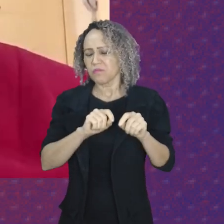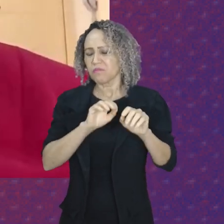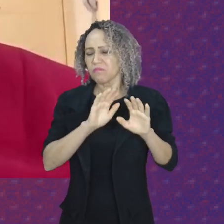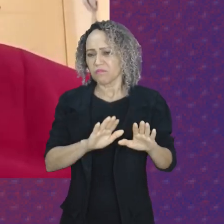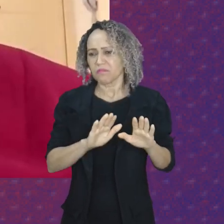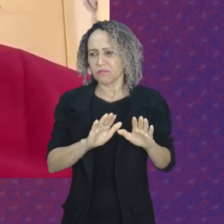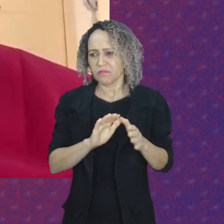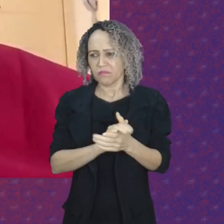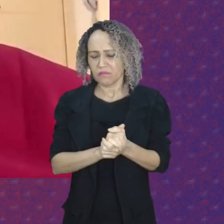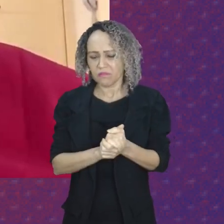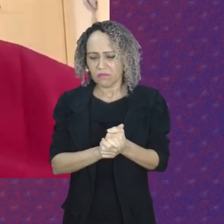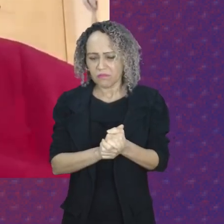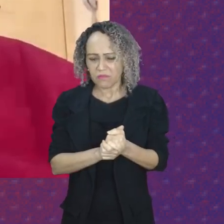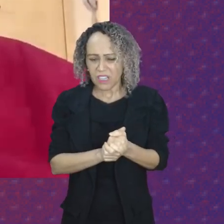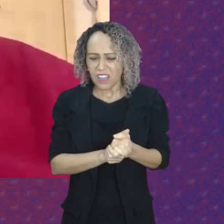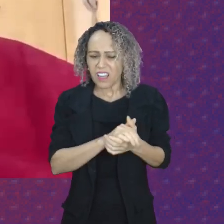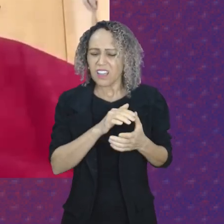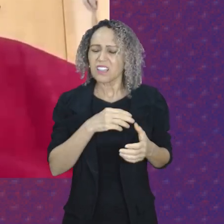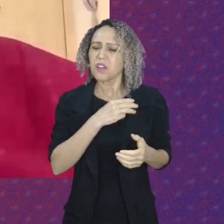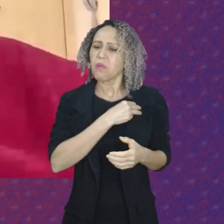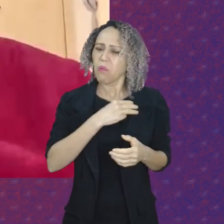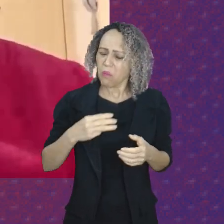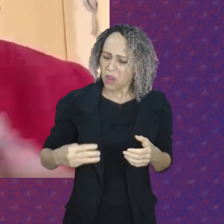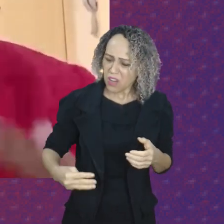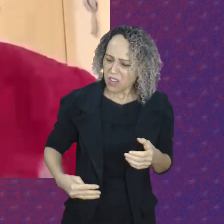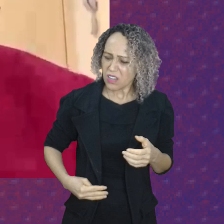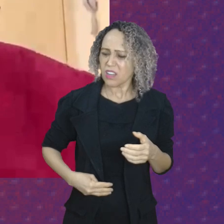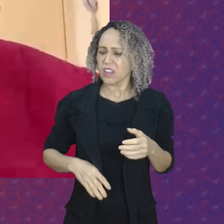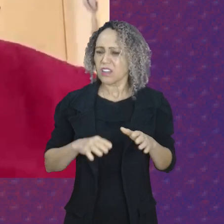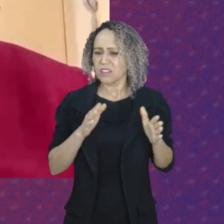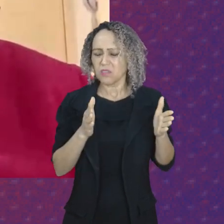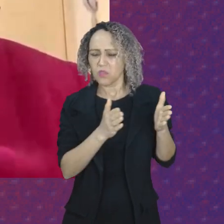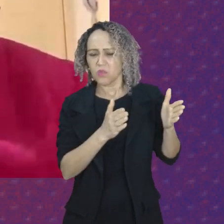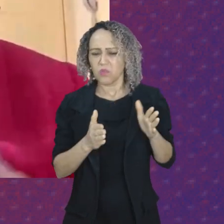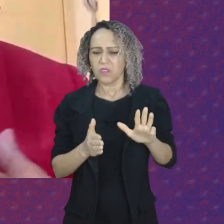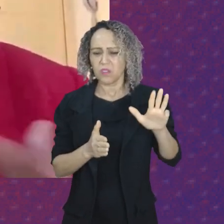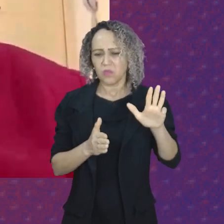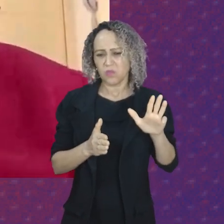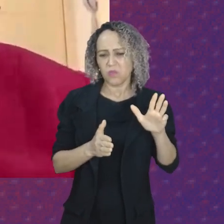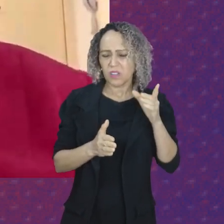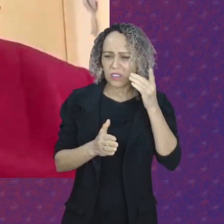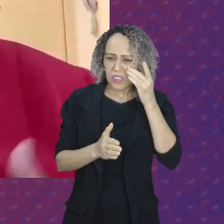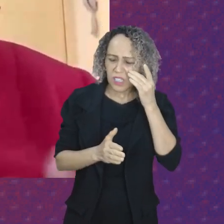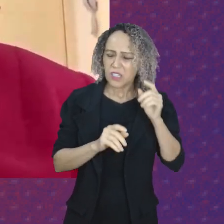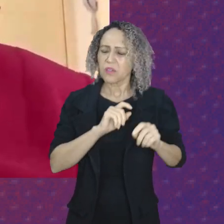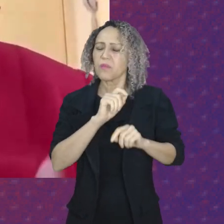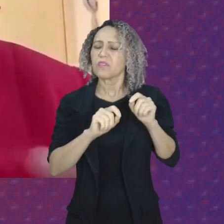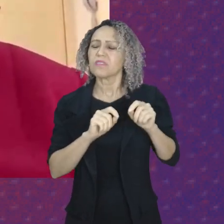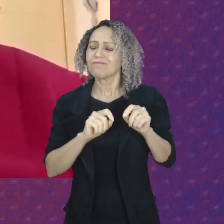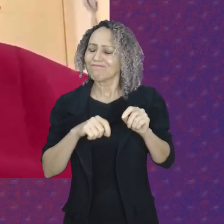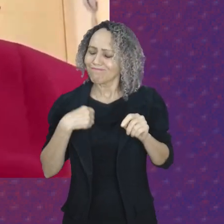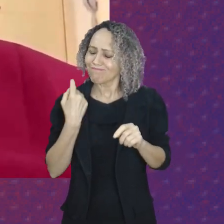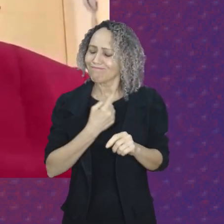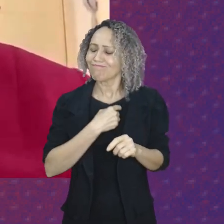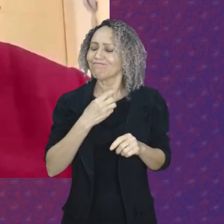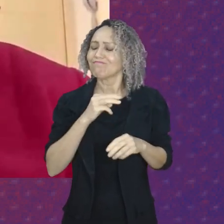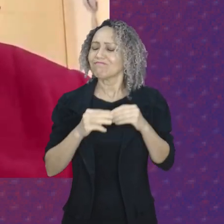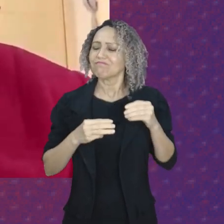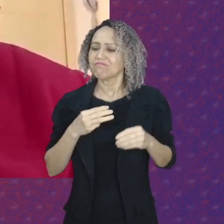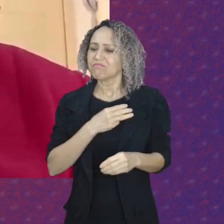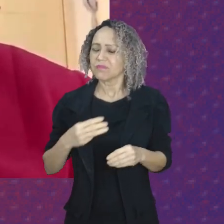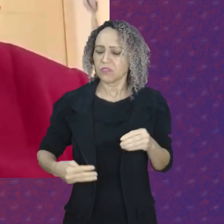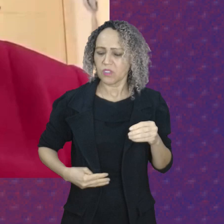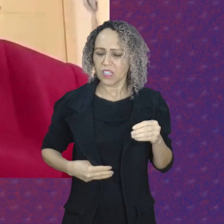de resgatar historicamente, né, tudo que tivemos condição de executar, de fazer, de propor,